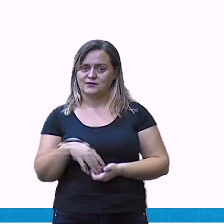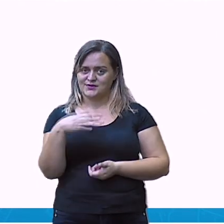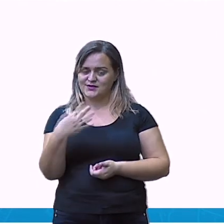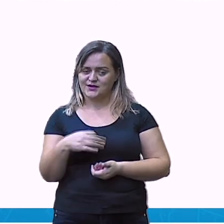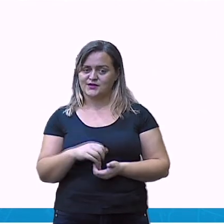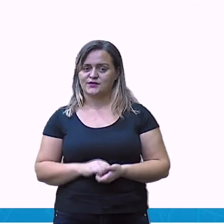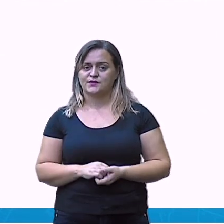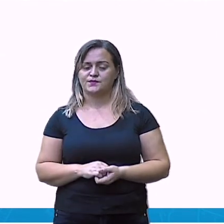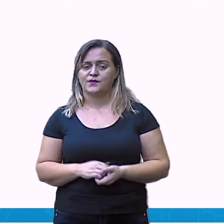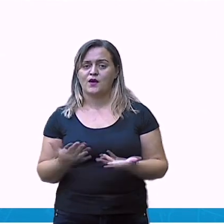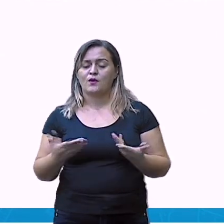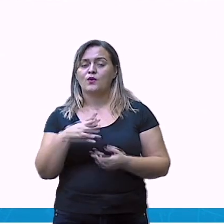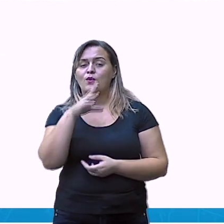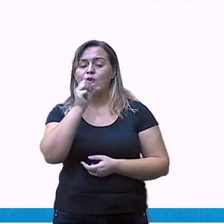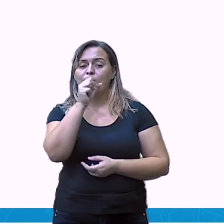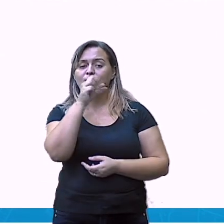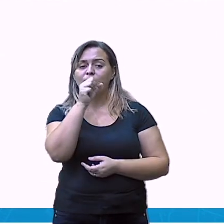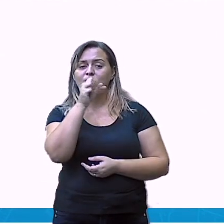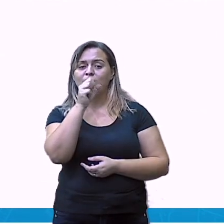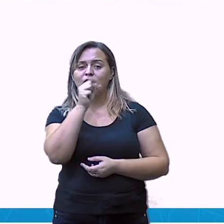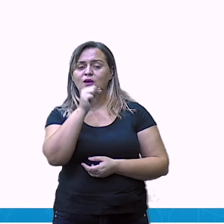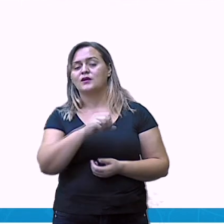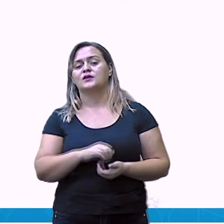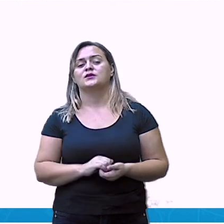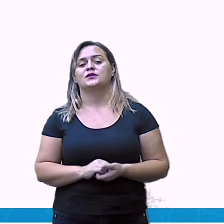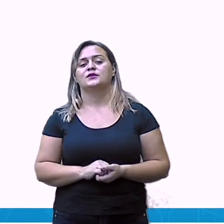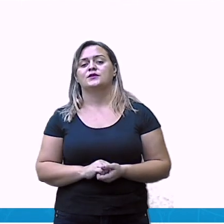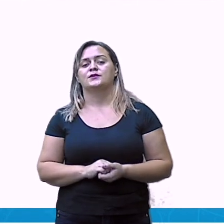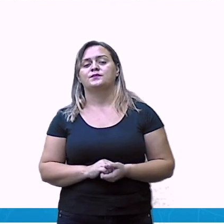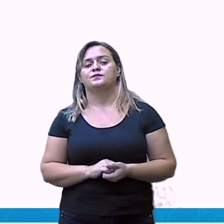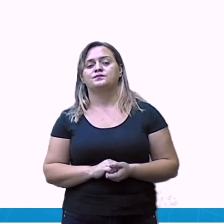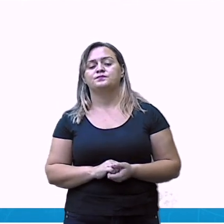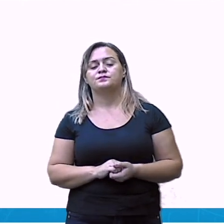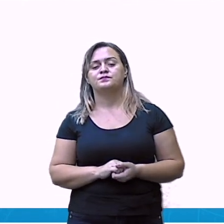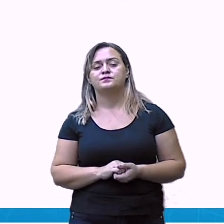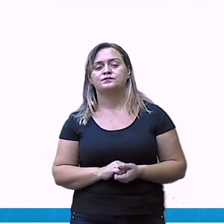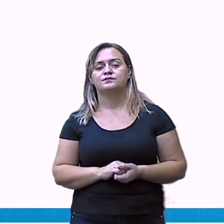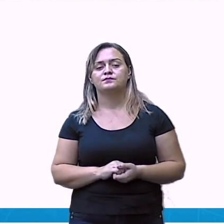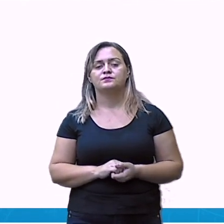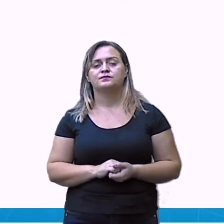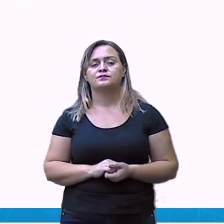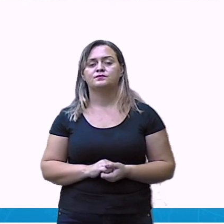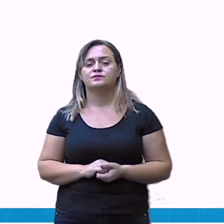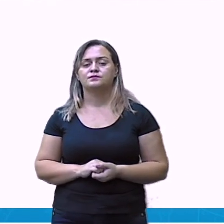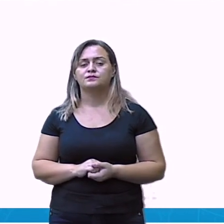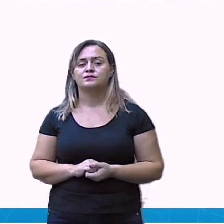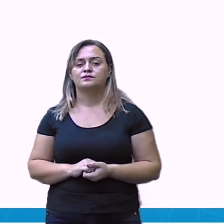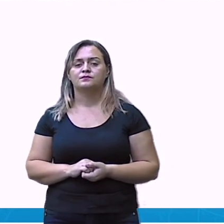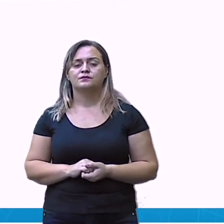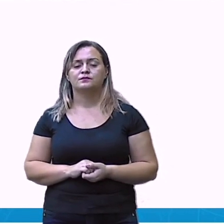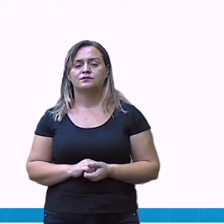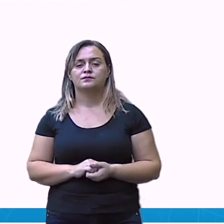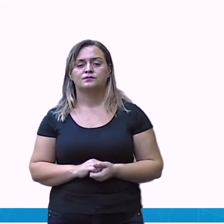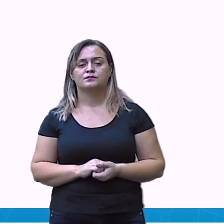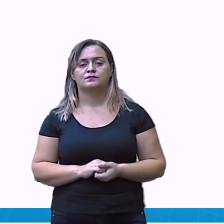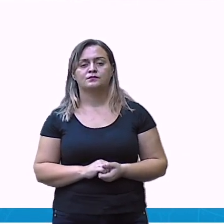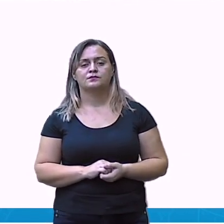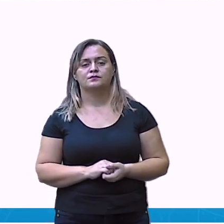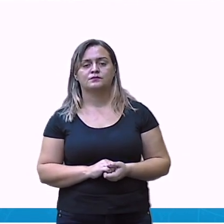beterraba. O alaranjado, vamos ver se eu tenho um alaranjado aqui. Vou colocar esse mais para amarelo